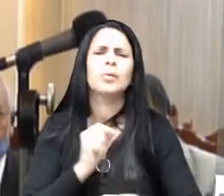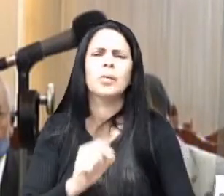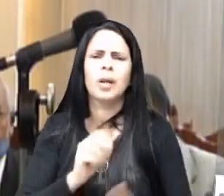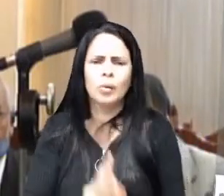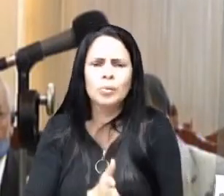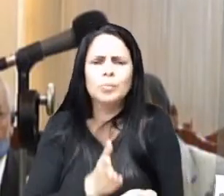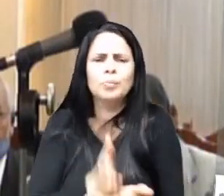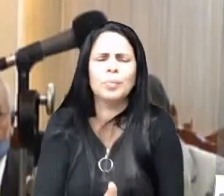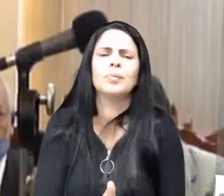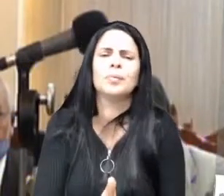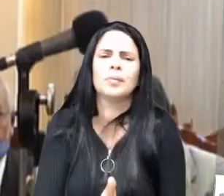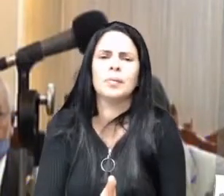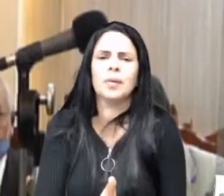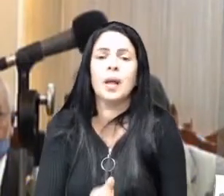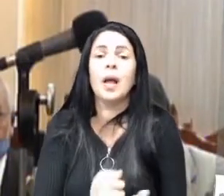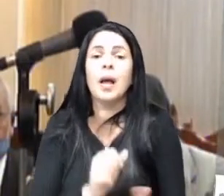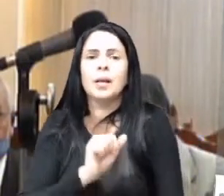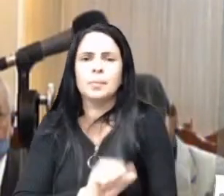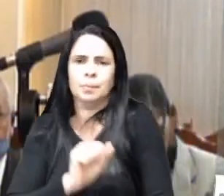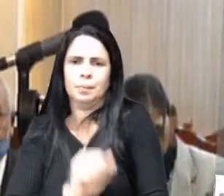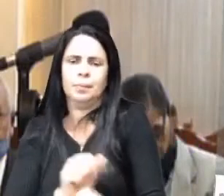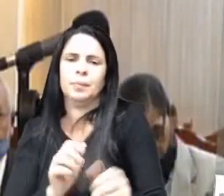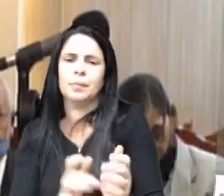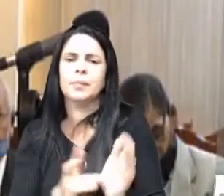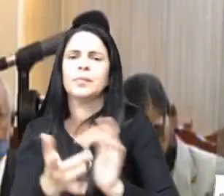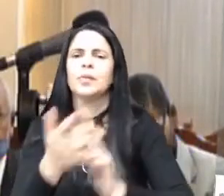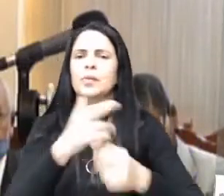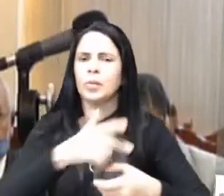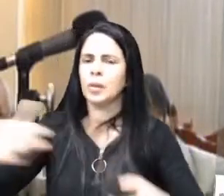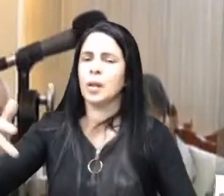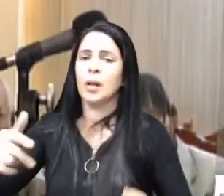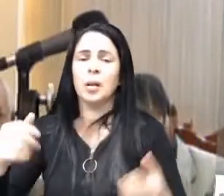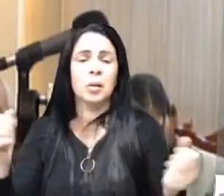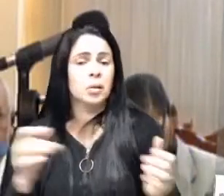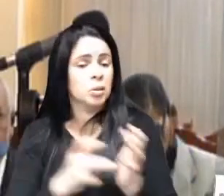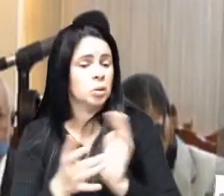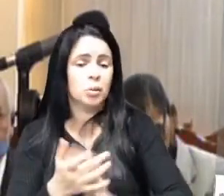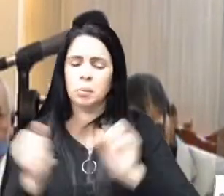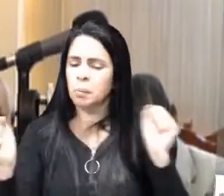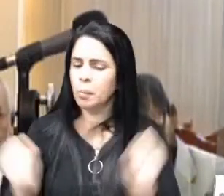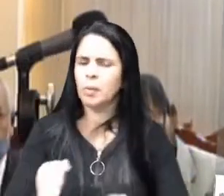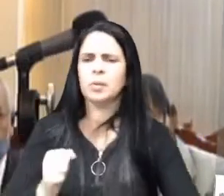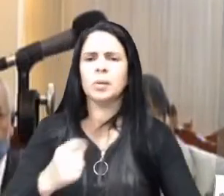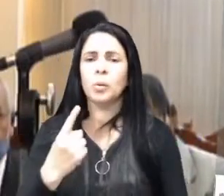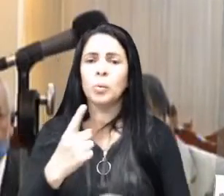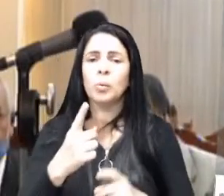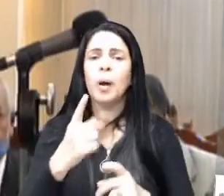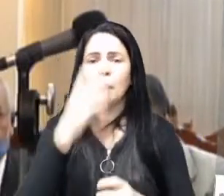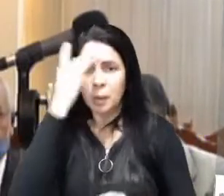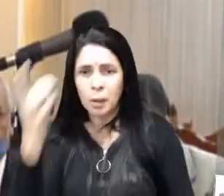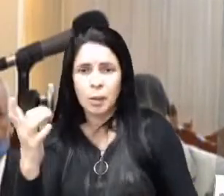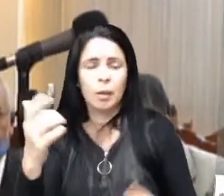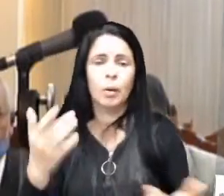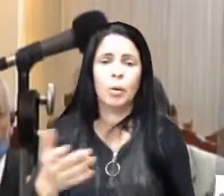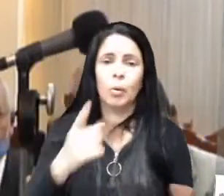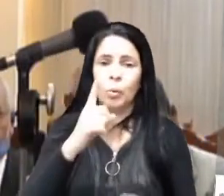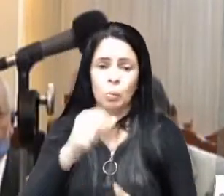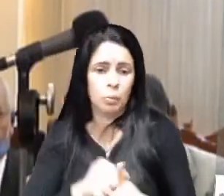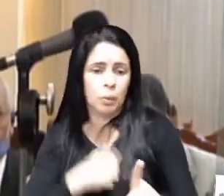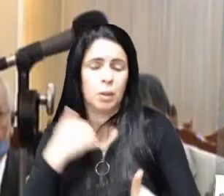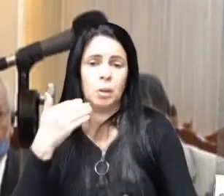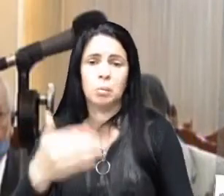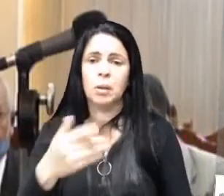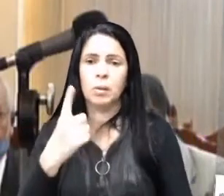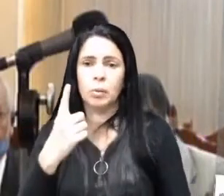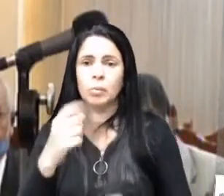Ele vem, pode vir hoje, pode vir amanhã, pode vir daqui um mês, pode vir daqui um ano, e assim a igreja vem alimentando a esperança. Se